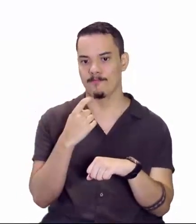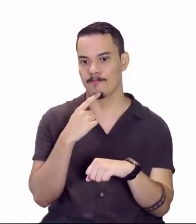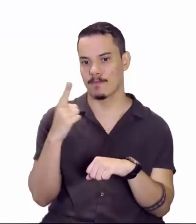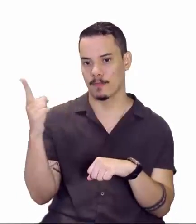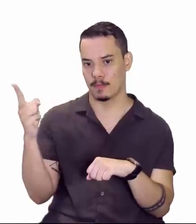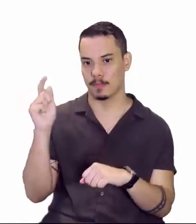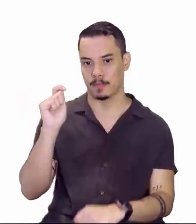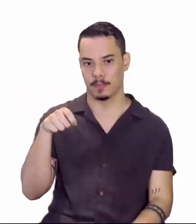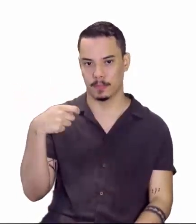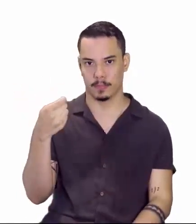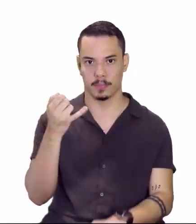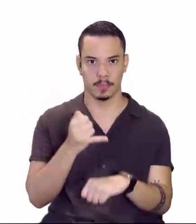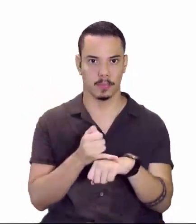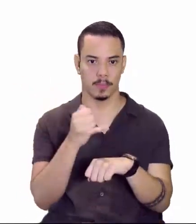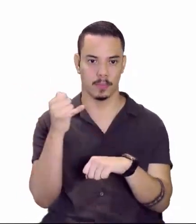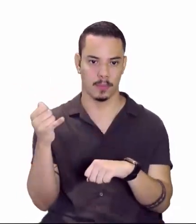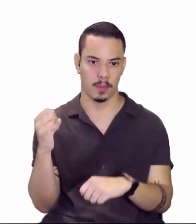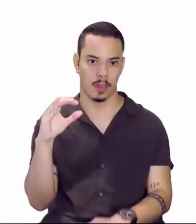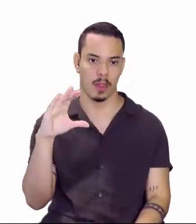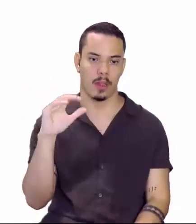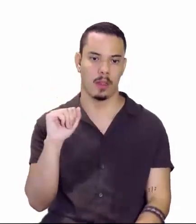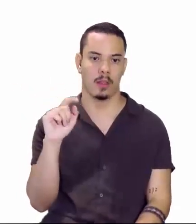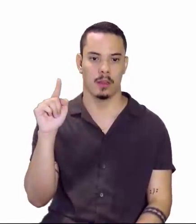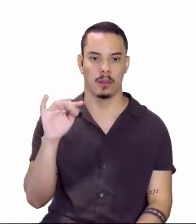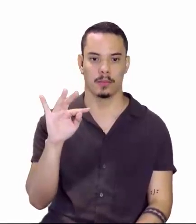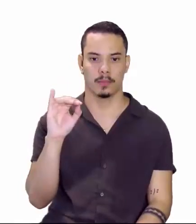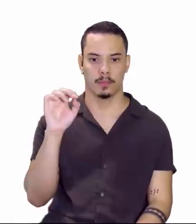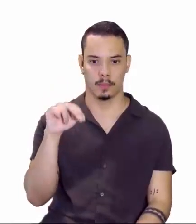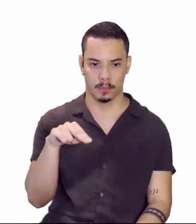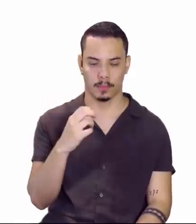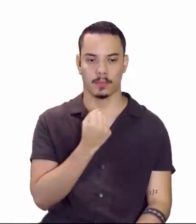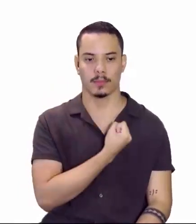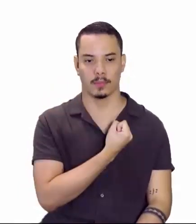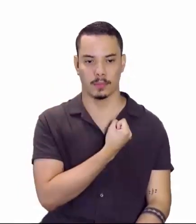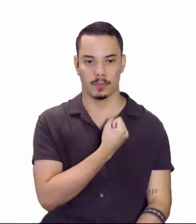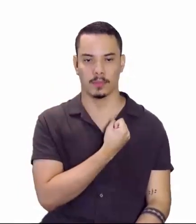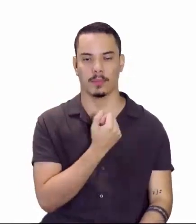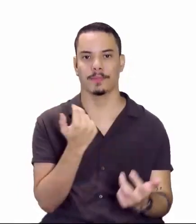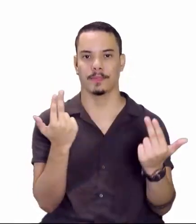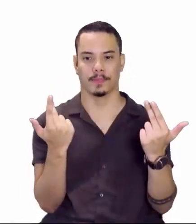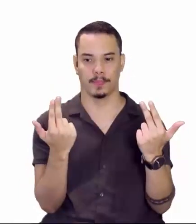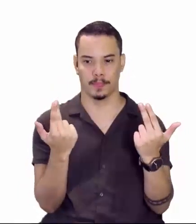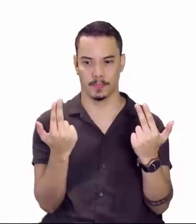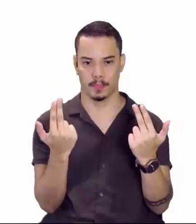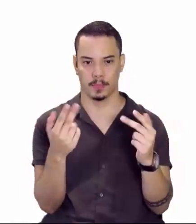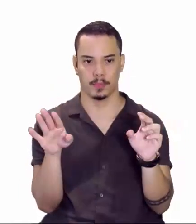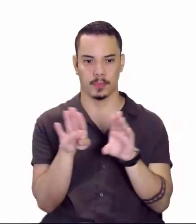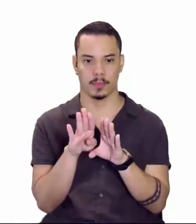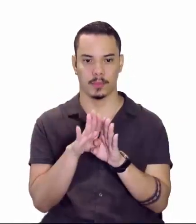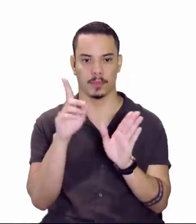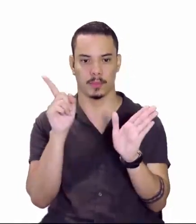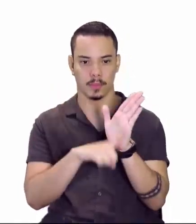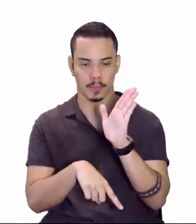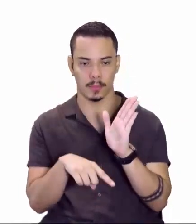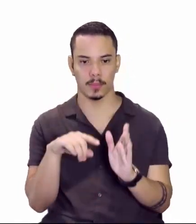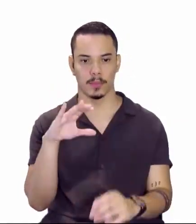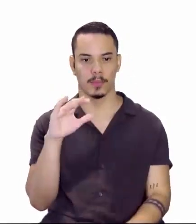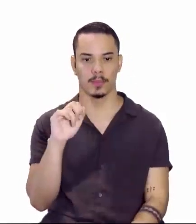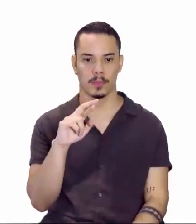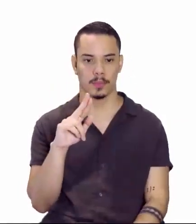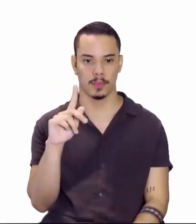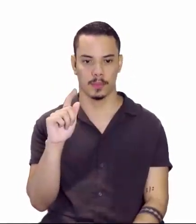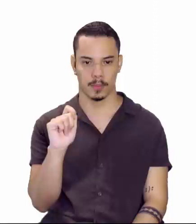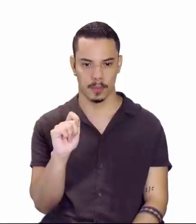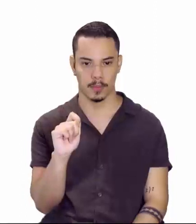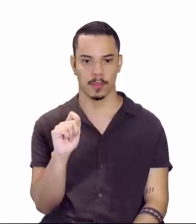tem carga positiva, o número de elétrons é igual ao número de prótons, menos o valor da carga.